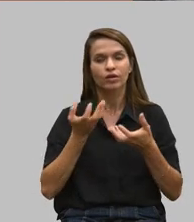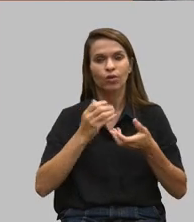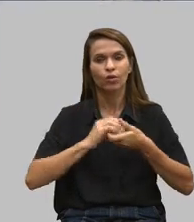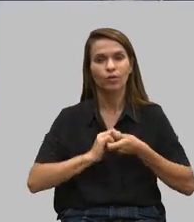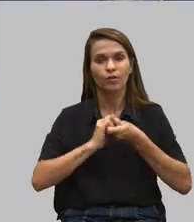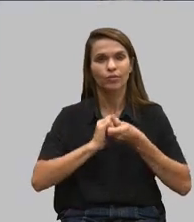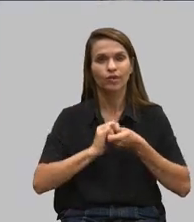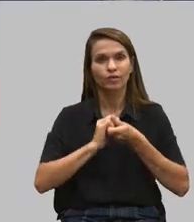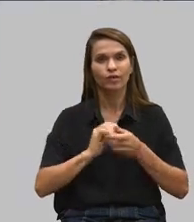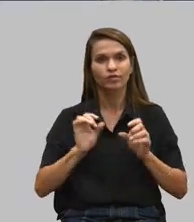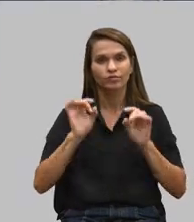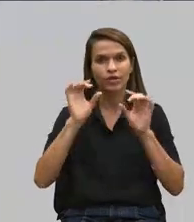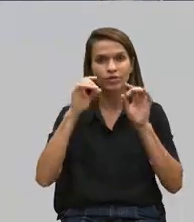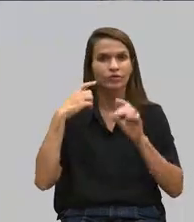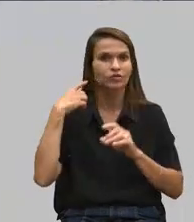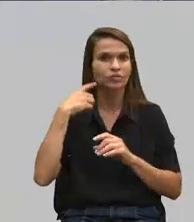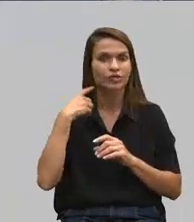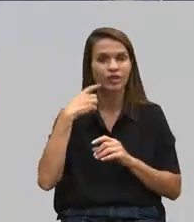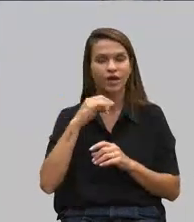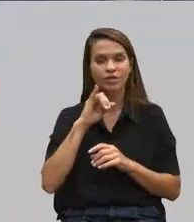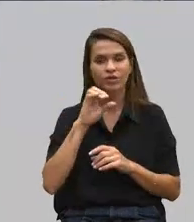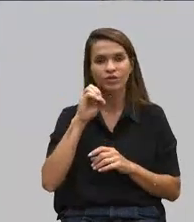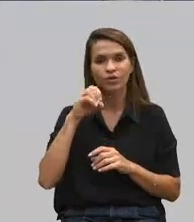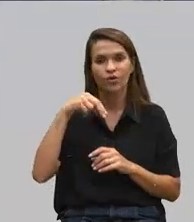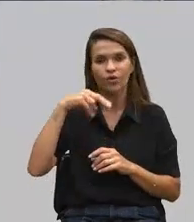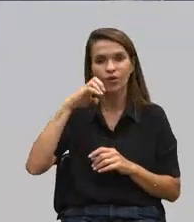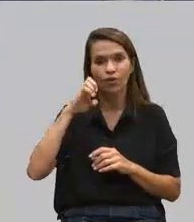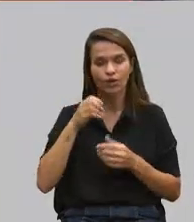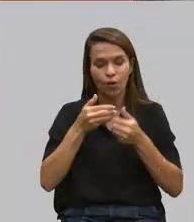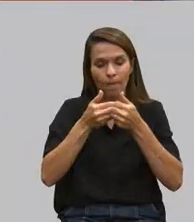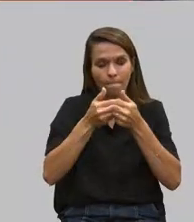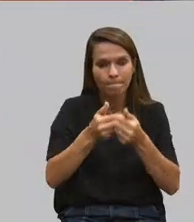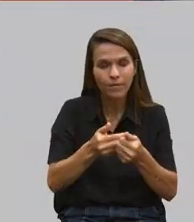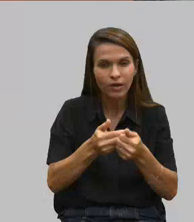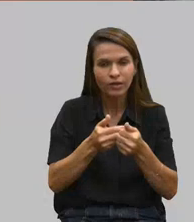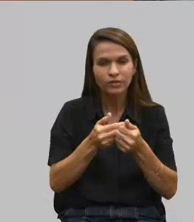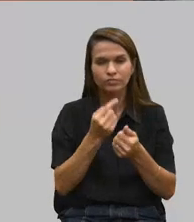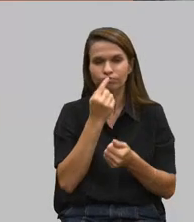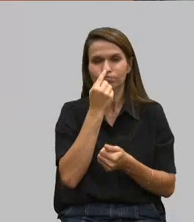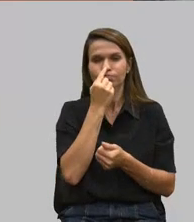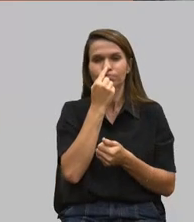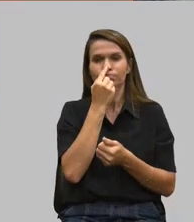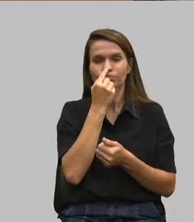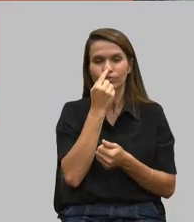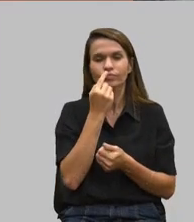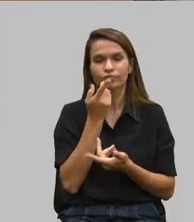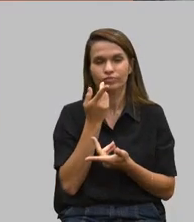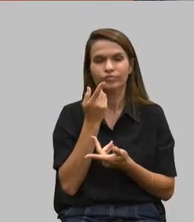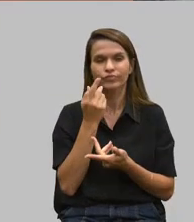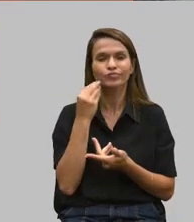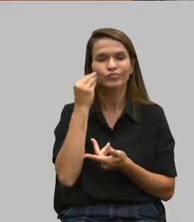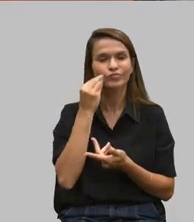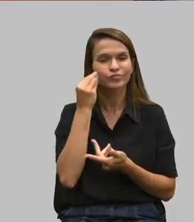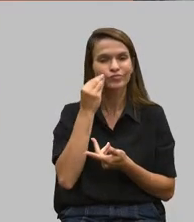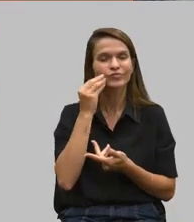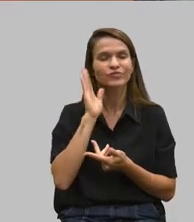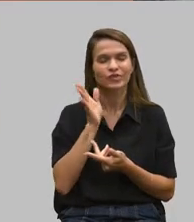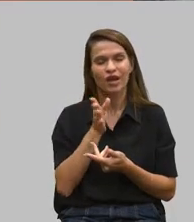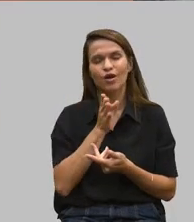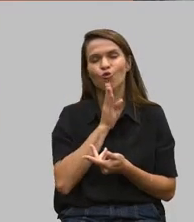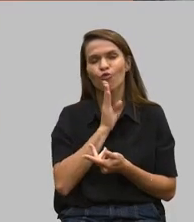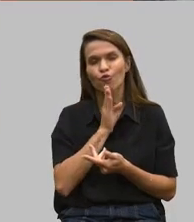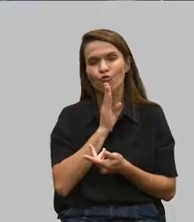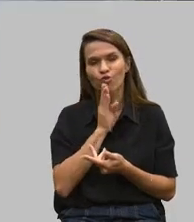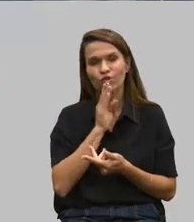forma muito especial a deputada ion que nos acompanha muito de perto né o seu histórico já é conhecido por nós e